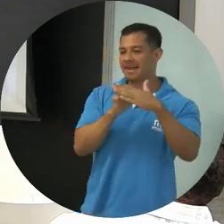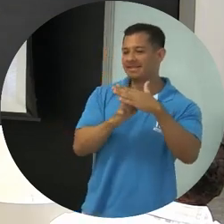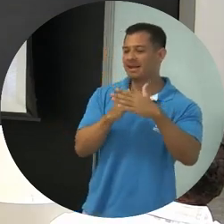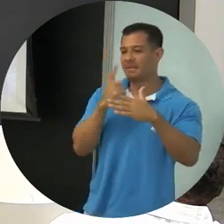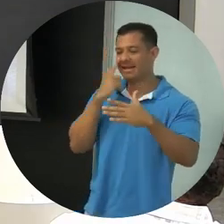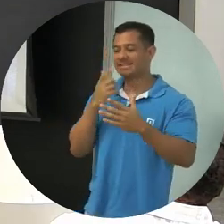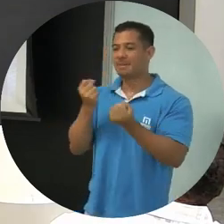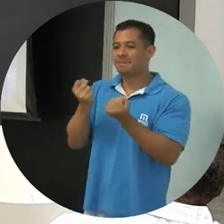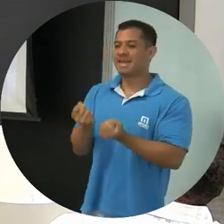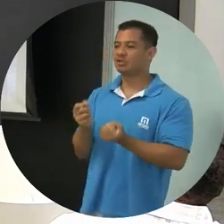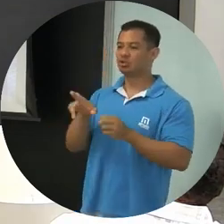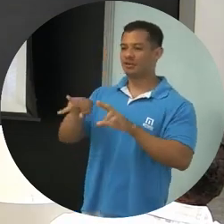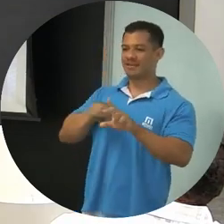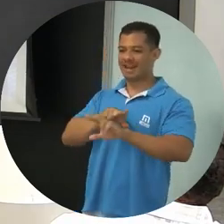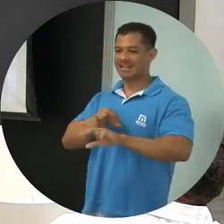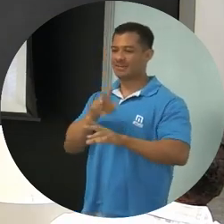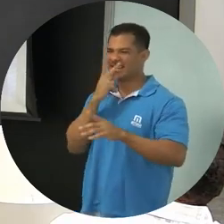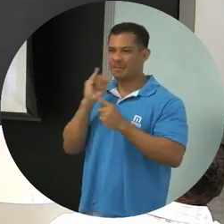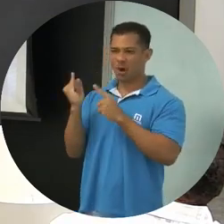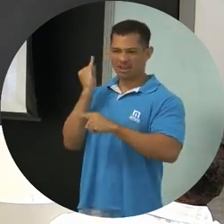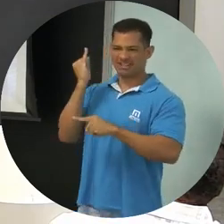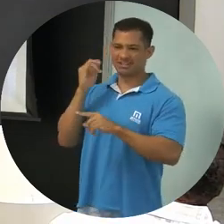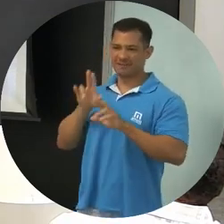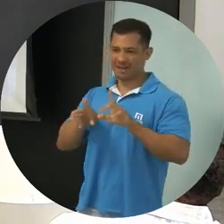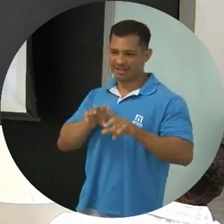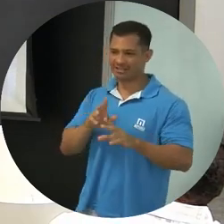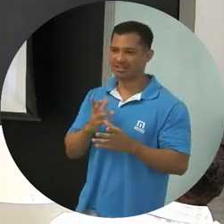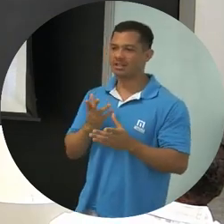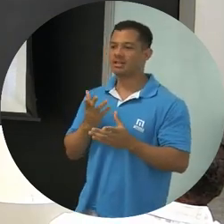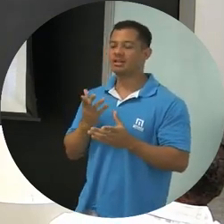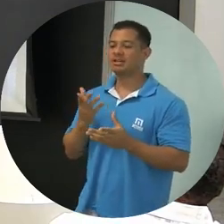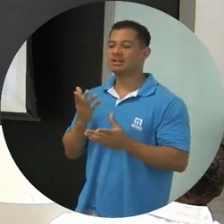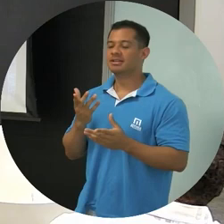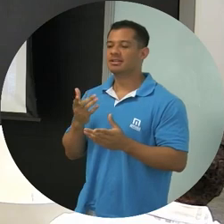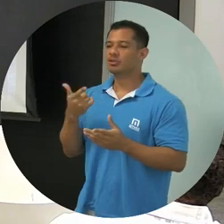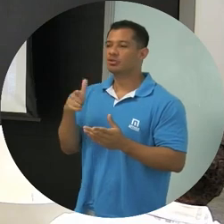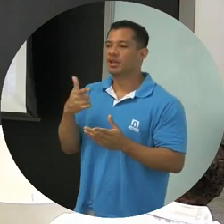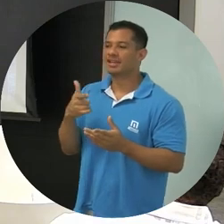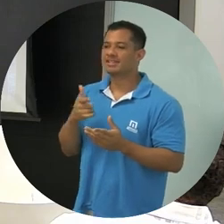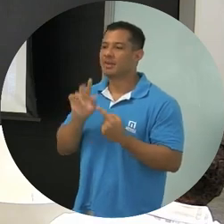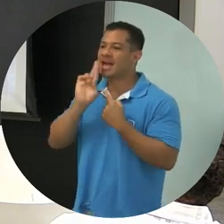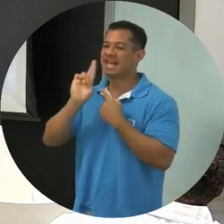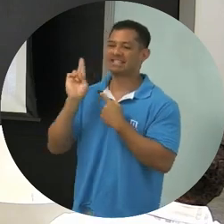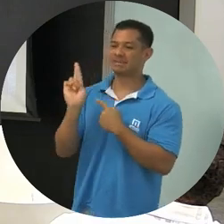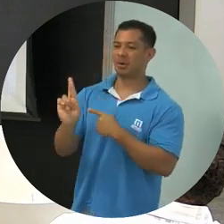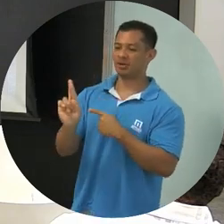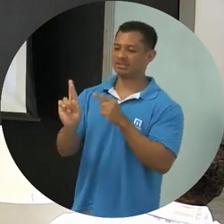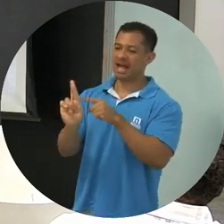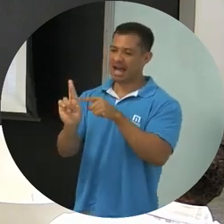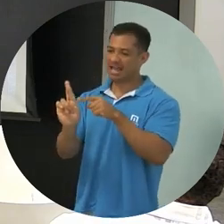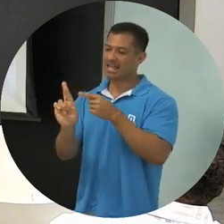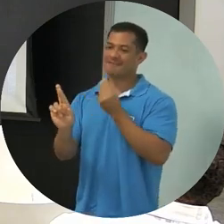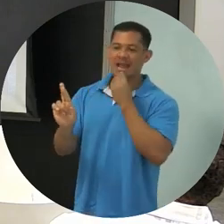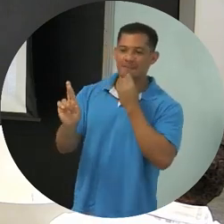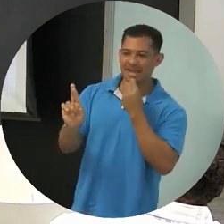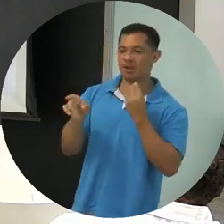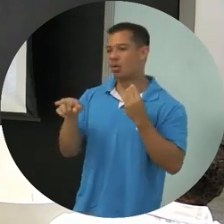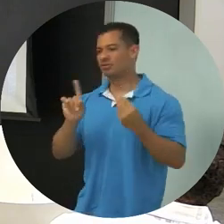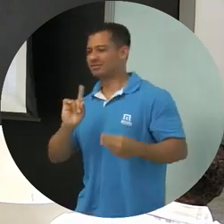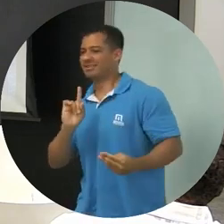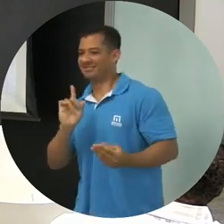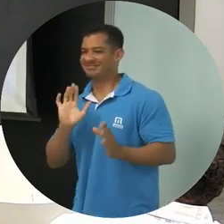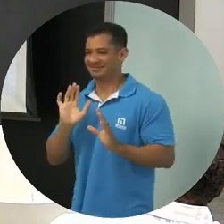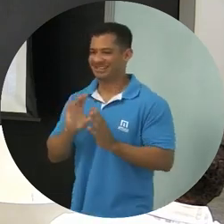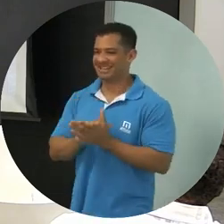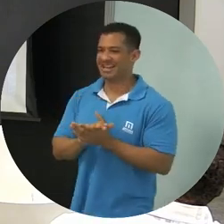diferente. Então, via de regra, não tem assim uma resposta, isso aqui vale a pena e aqui não vale a pena. Depende